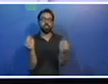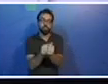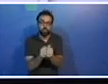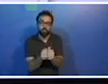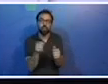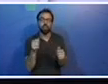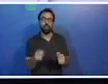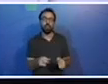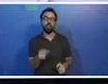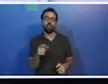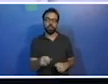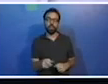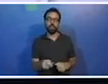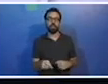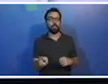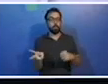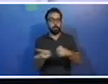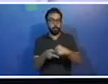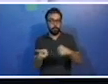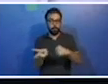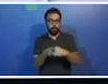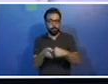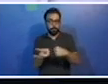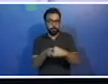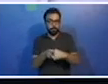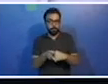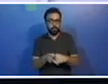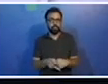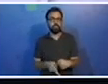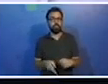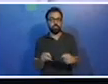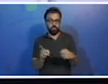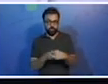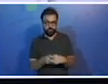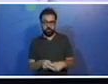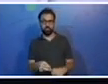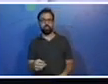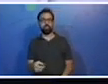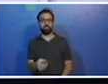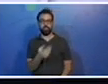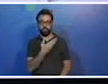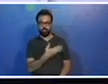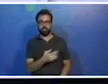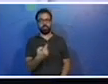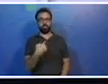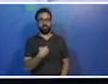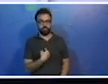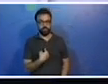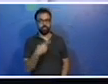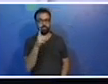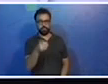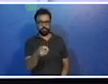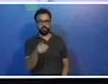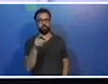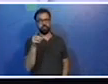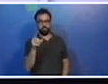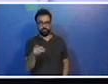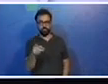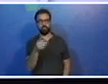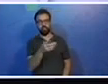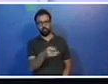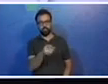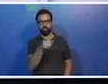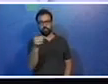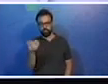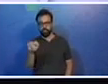Ao pronome. Quais são os pronomes pessoais? Olha lá. I, you, he,